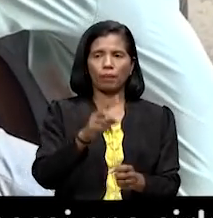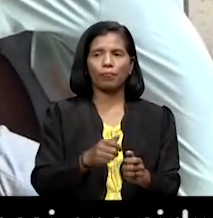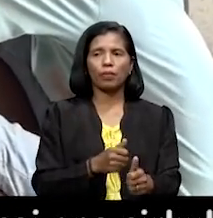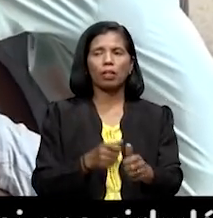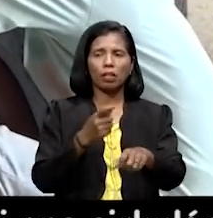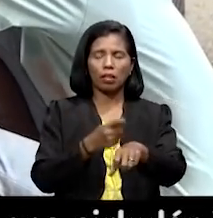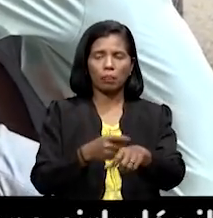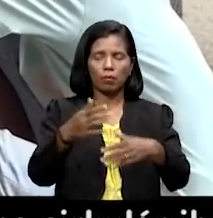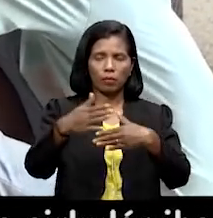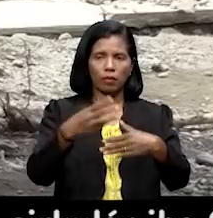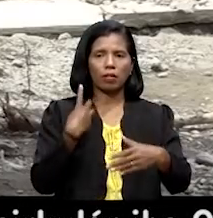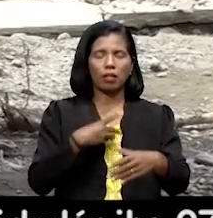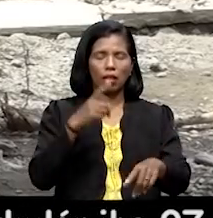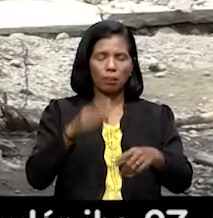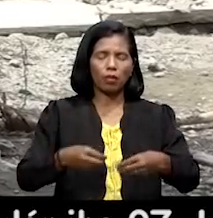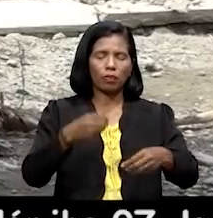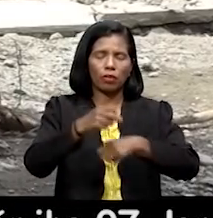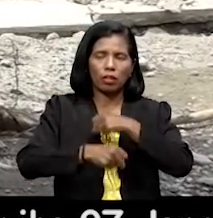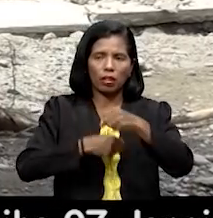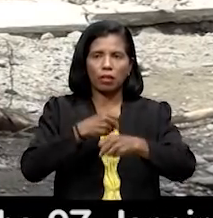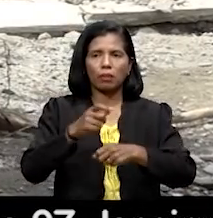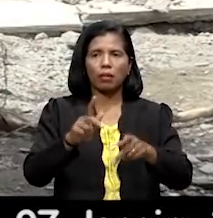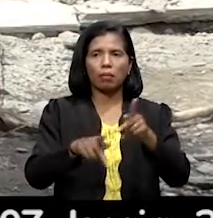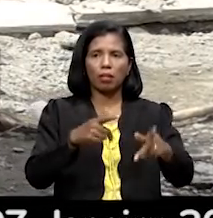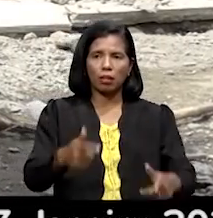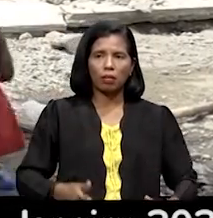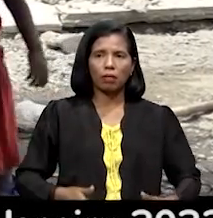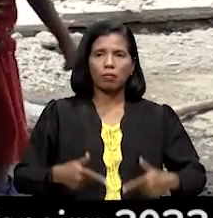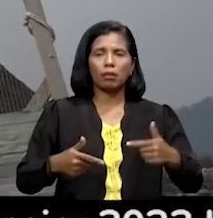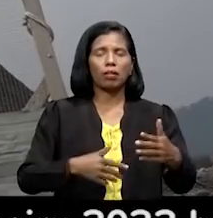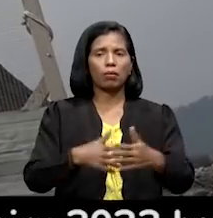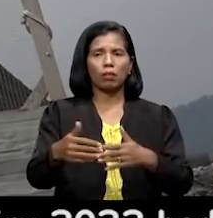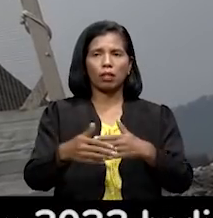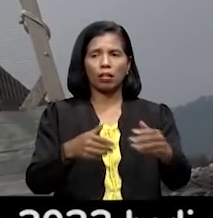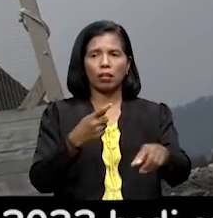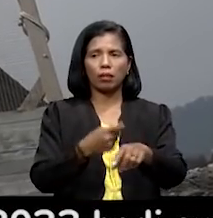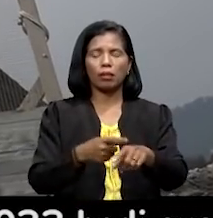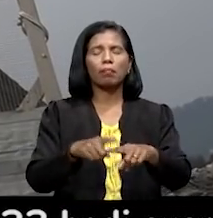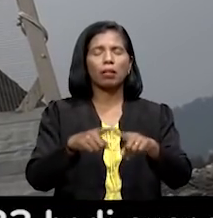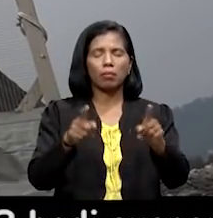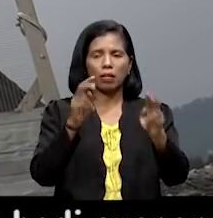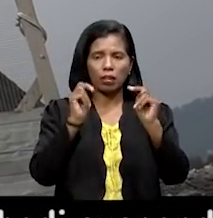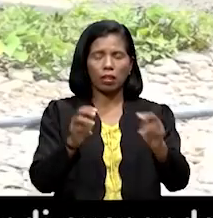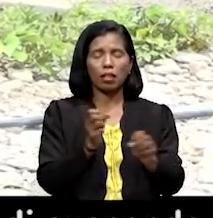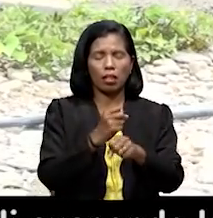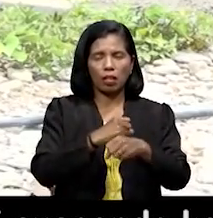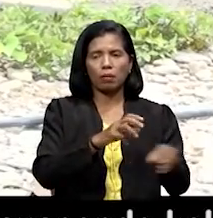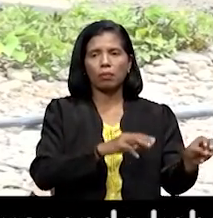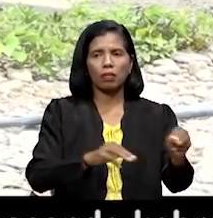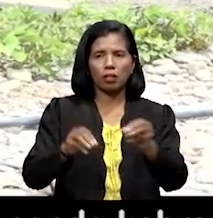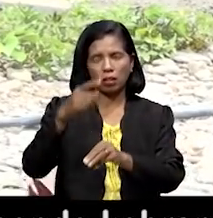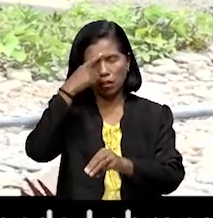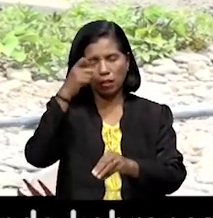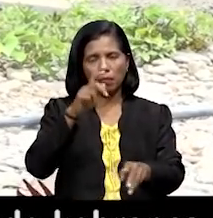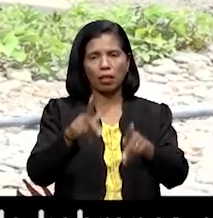ona atula bele sakrifika bebek povo ne moris iha qualquer situasaun mai be tenki halo mudansa tamba povo barak sidau